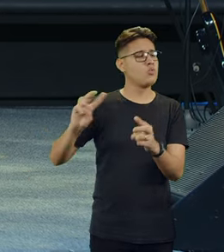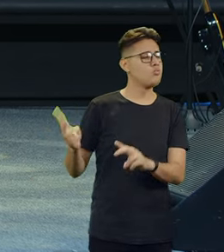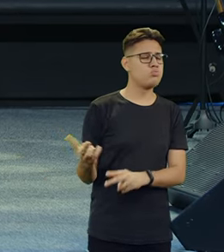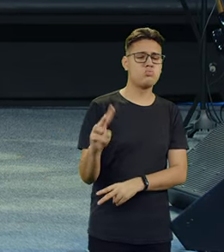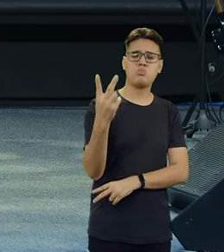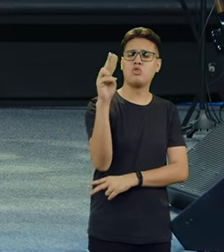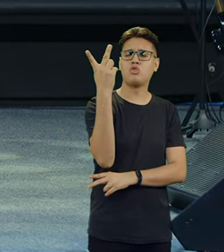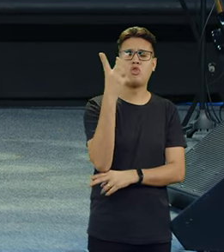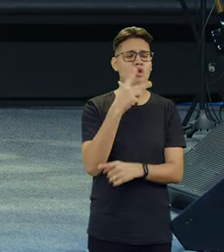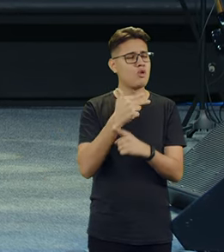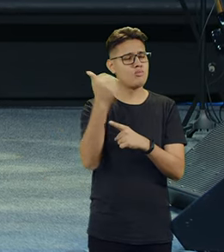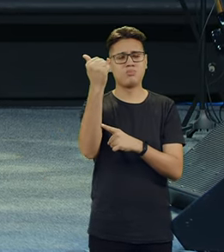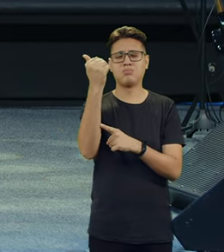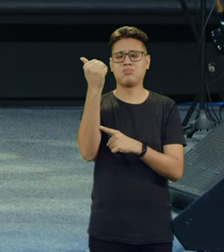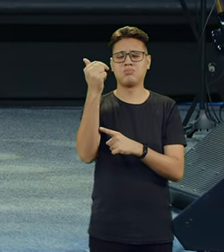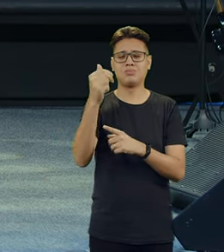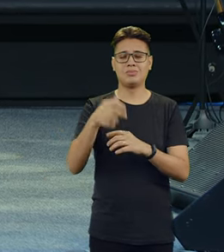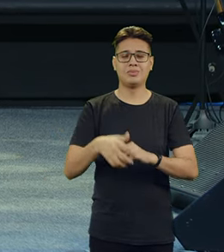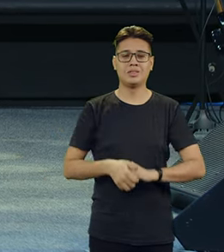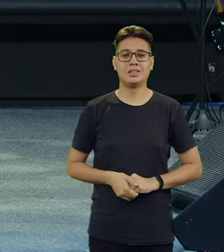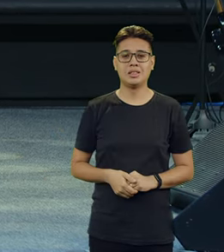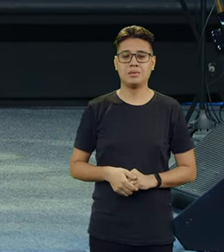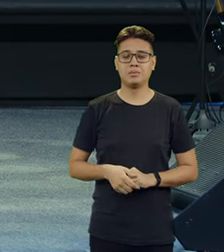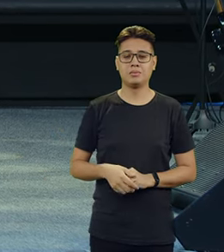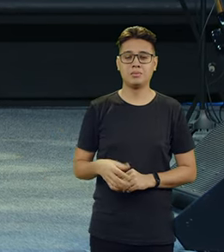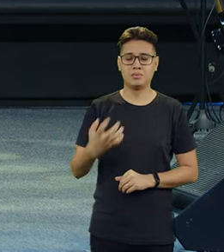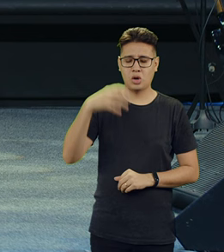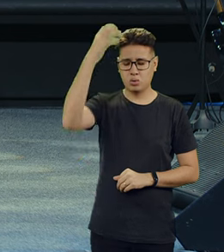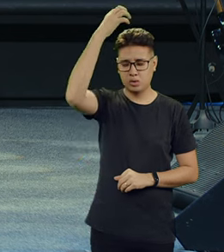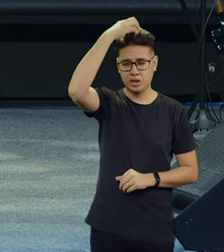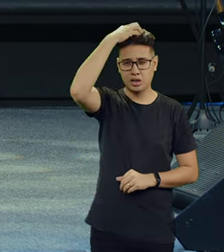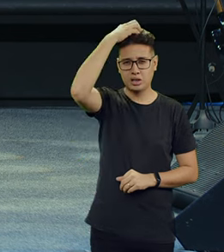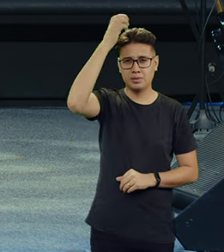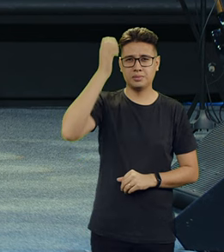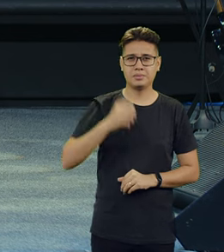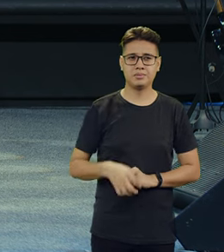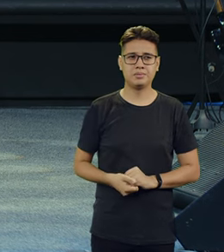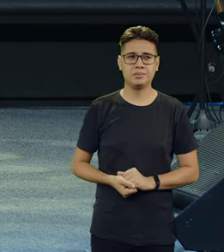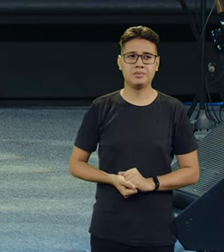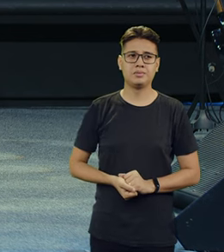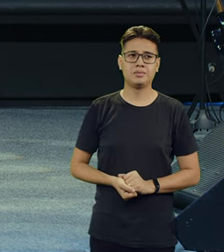vitórias no seu reinado.